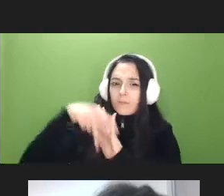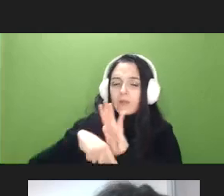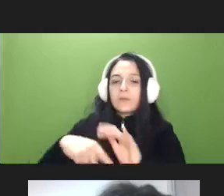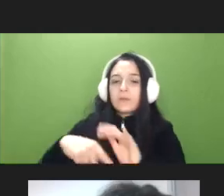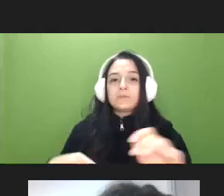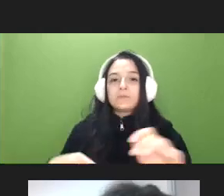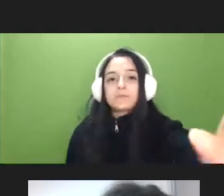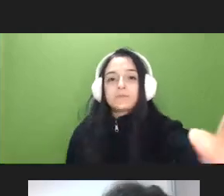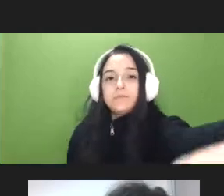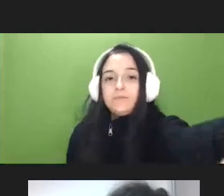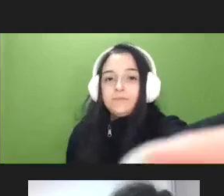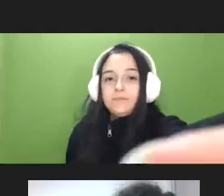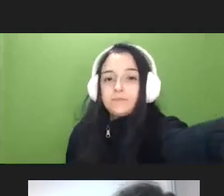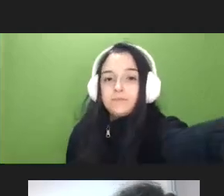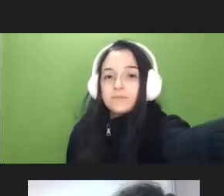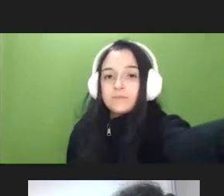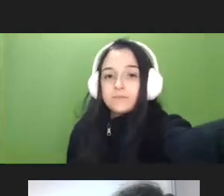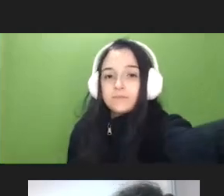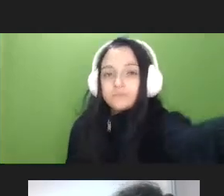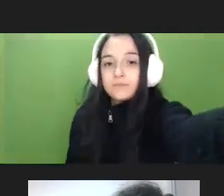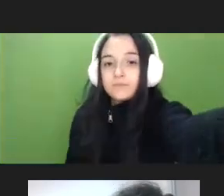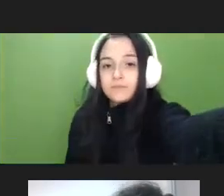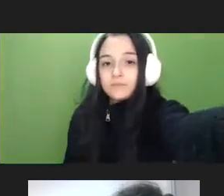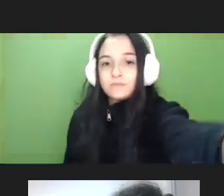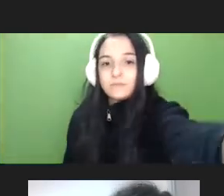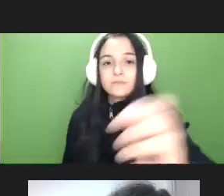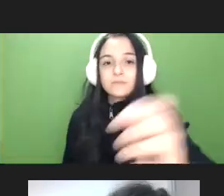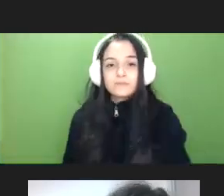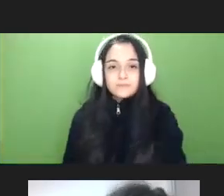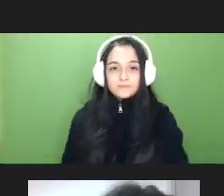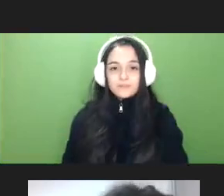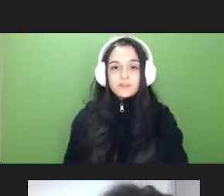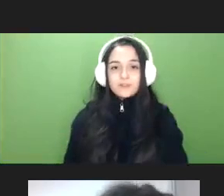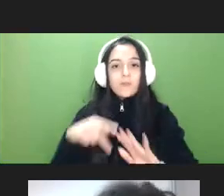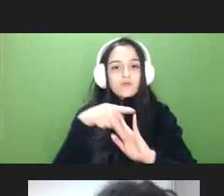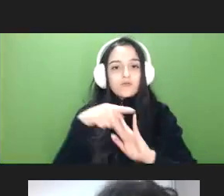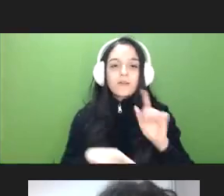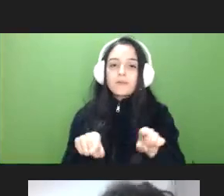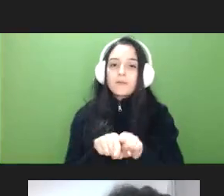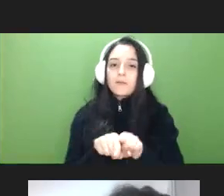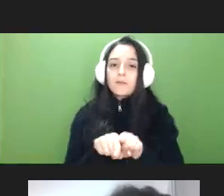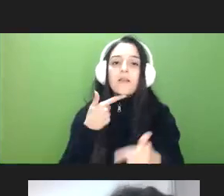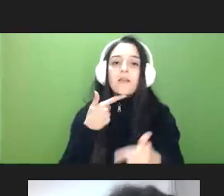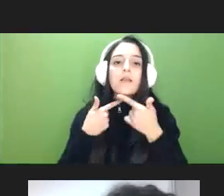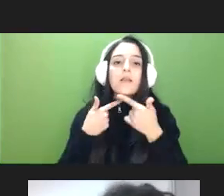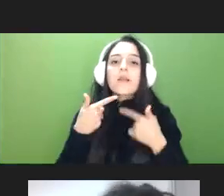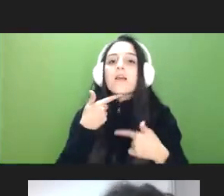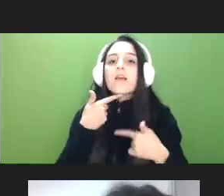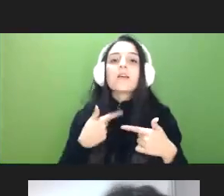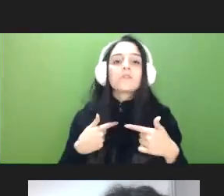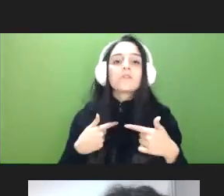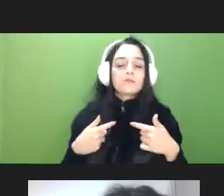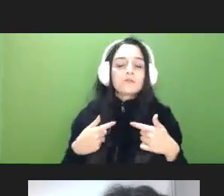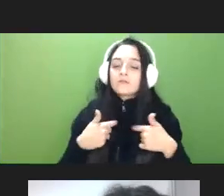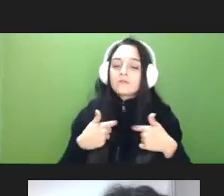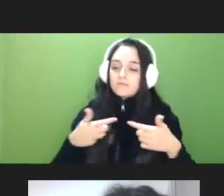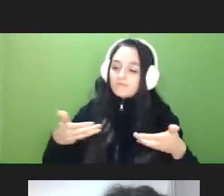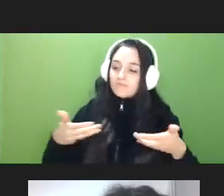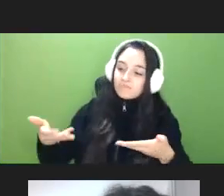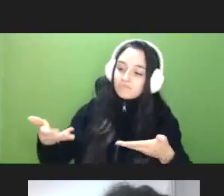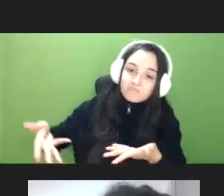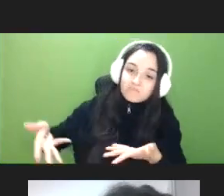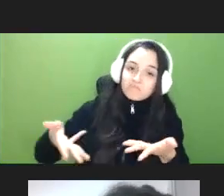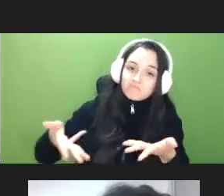nesse desejo, né? E que me inspiraram a seguir e levar isso não só como